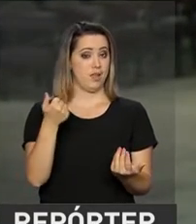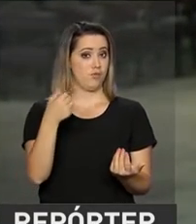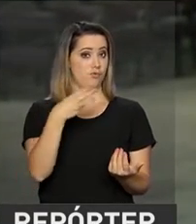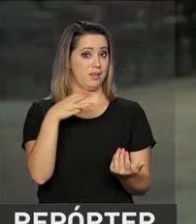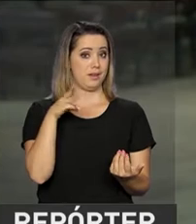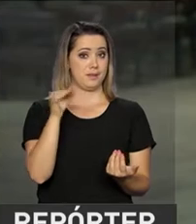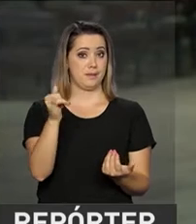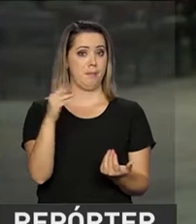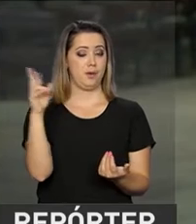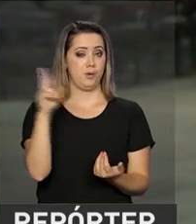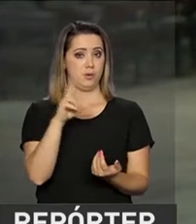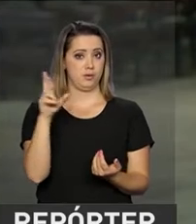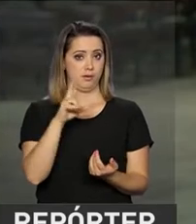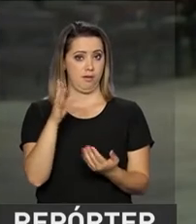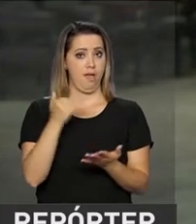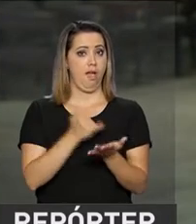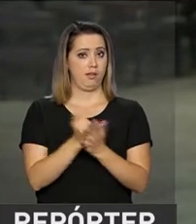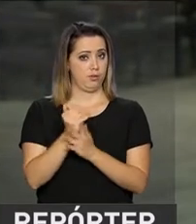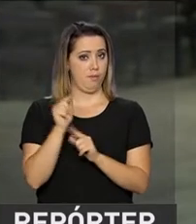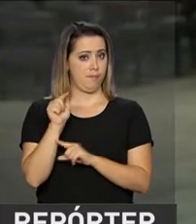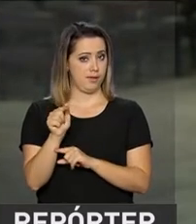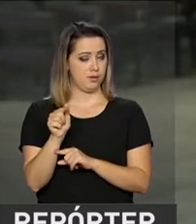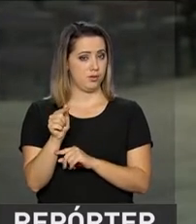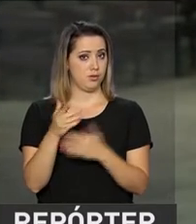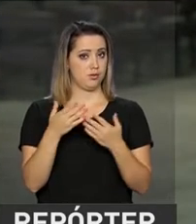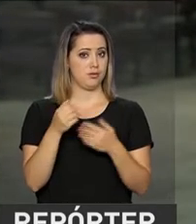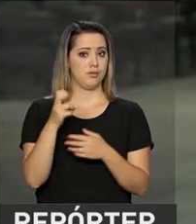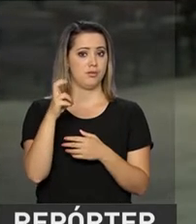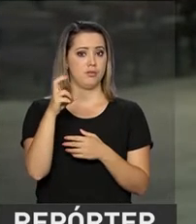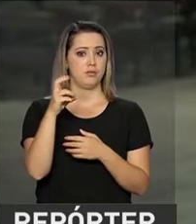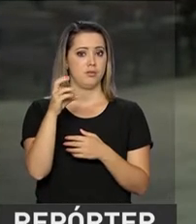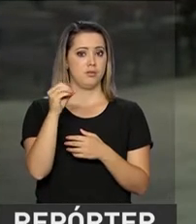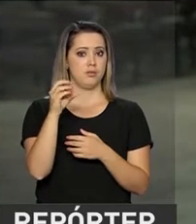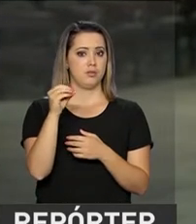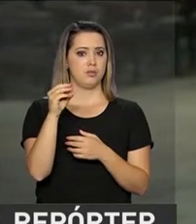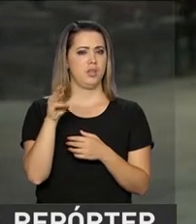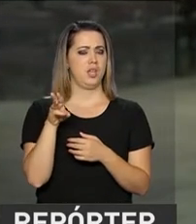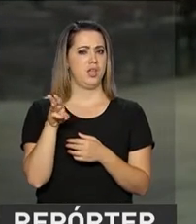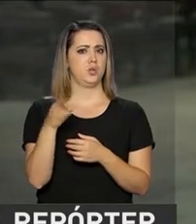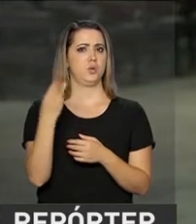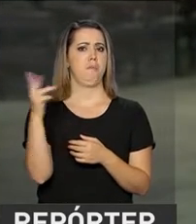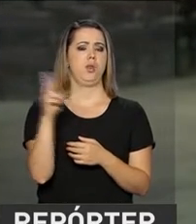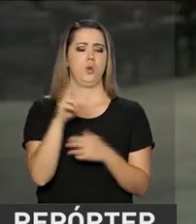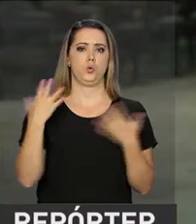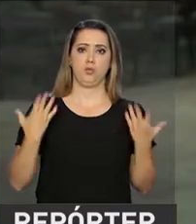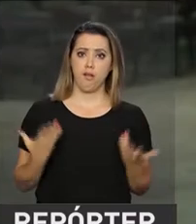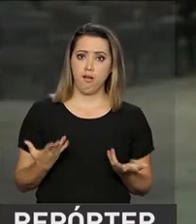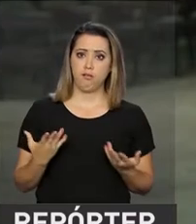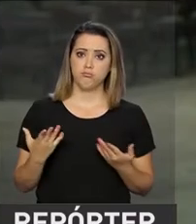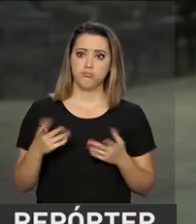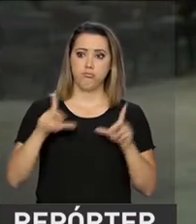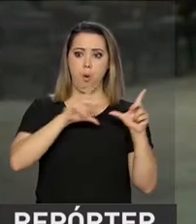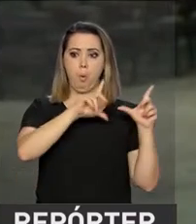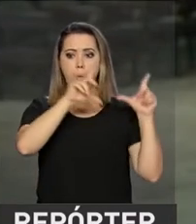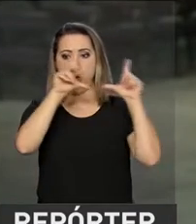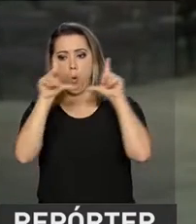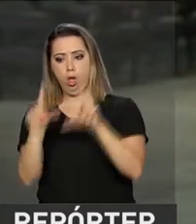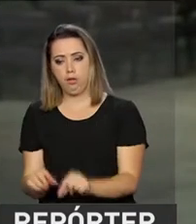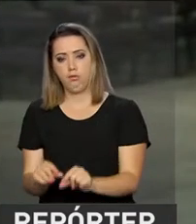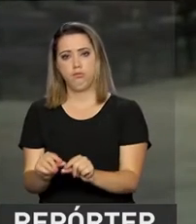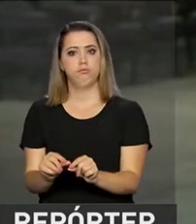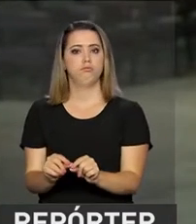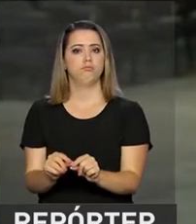bilhões a expectativa original para 500 milhões de reais e pior entre 2018